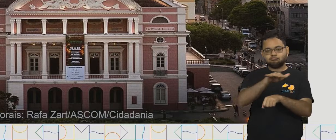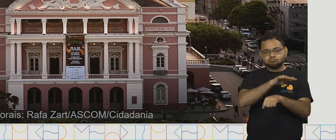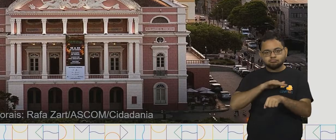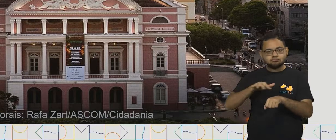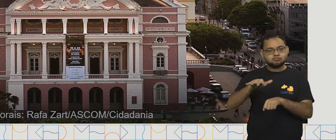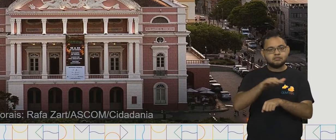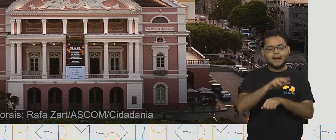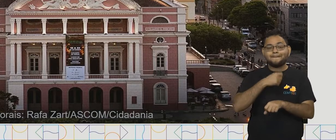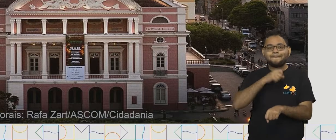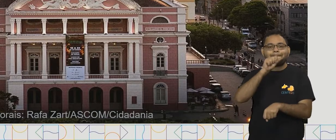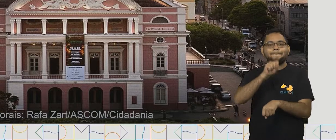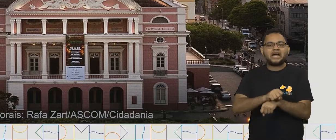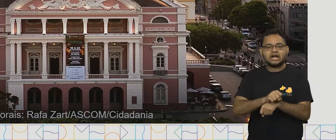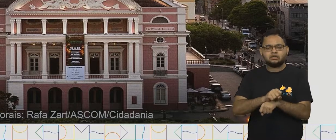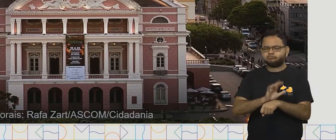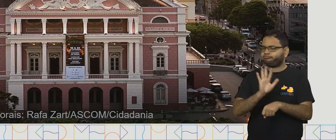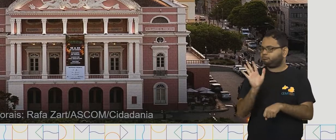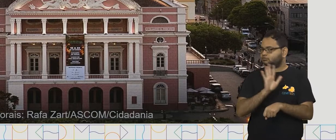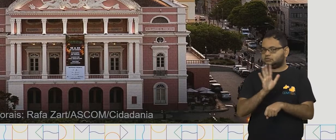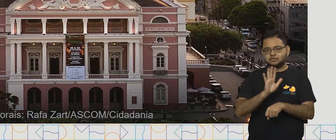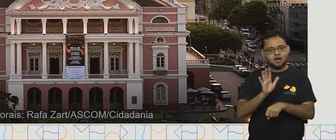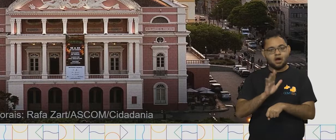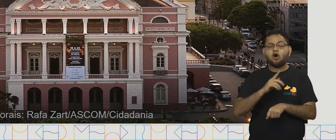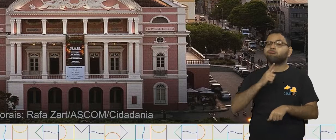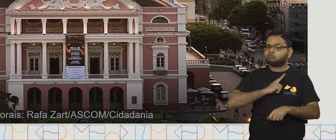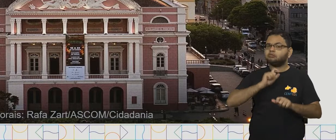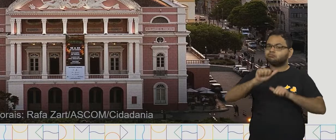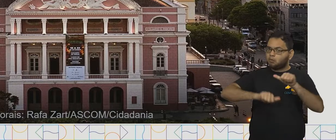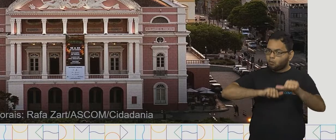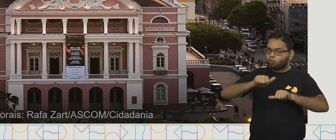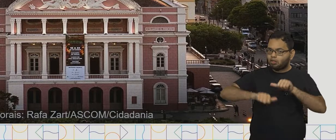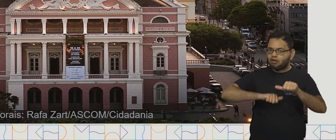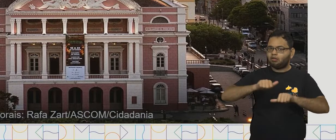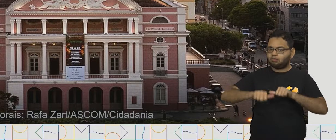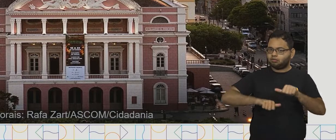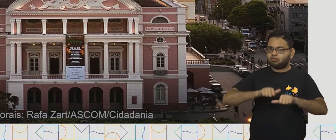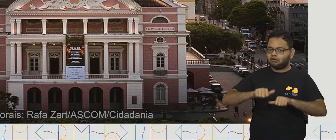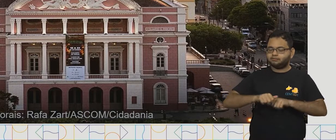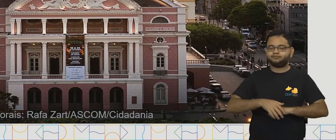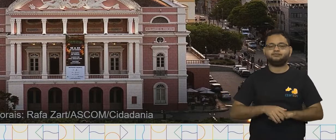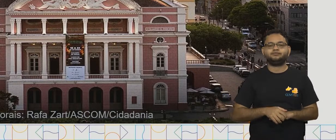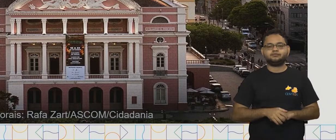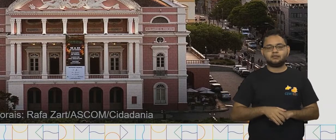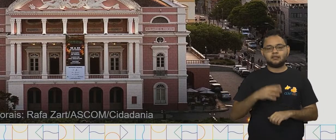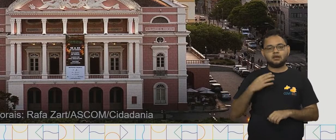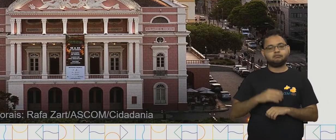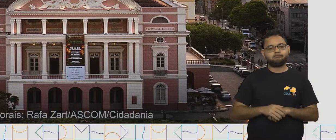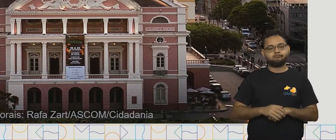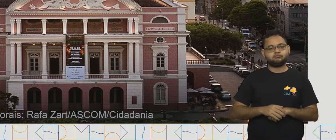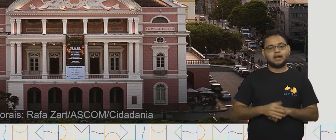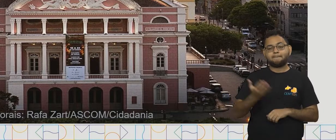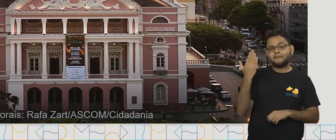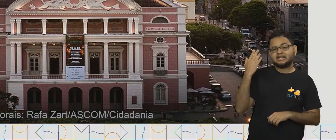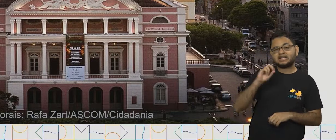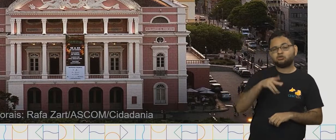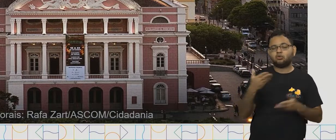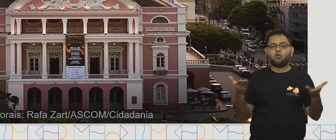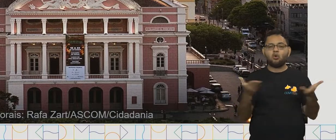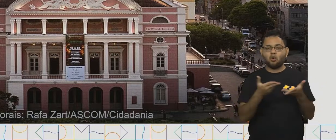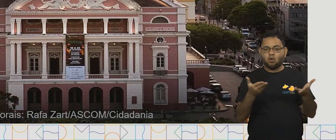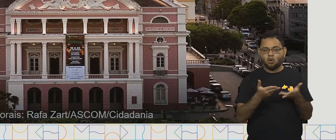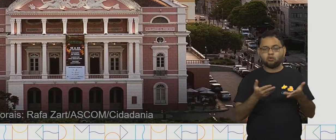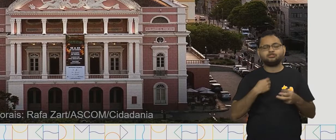estáticos no tempo? Ou seja, os elementos da paisagem mudaram? De antigamente para atualmente,